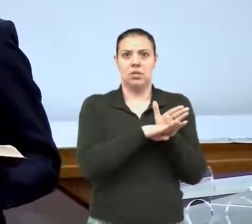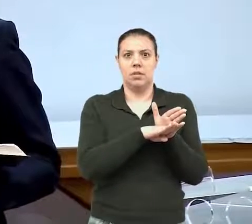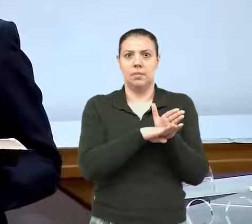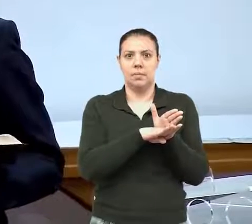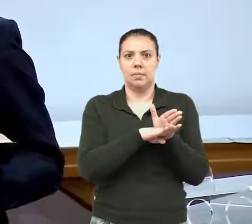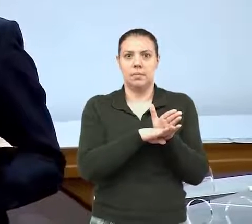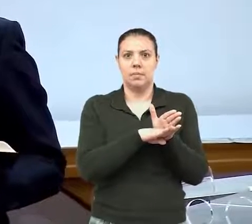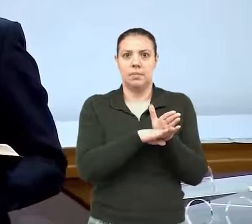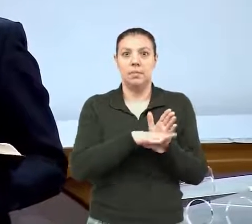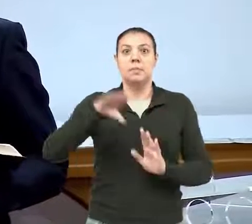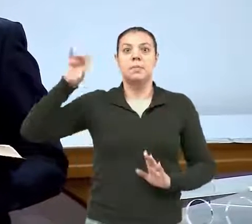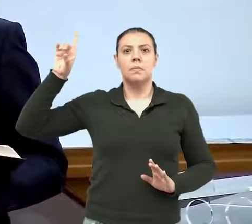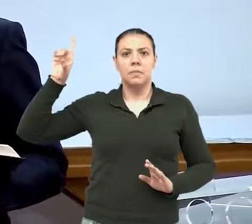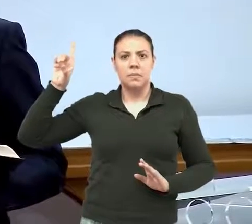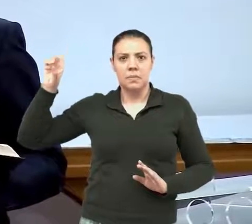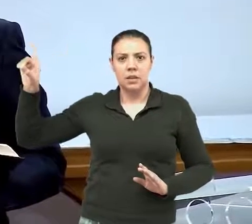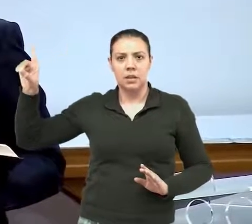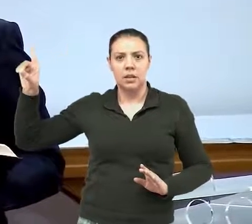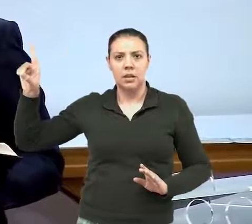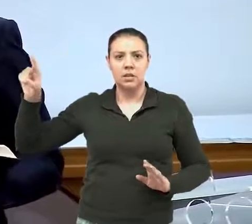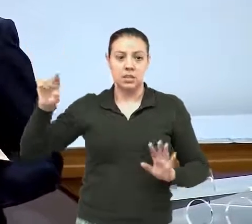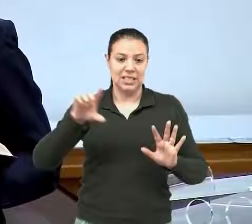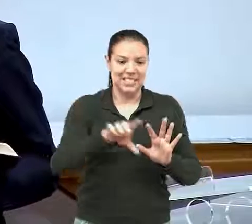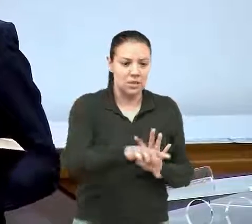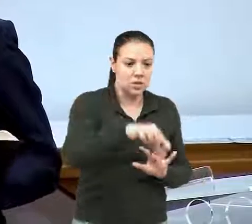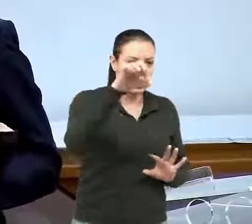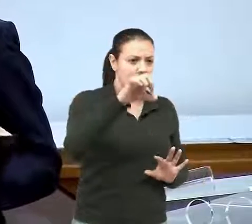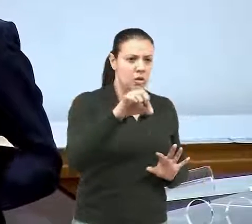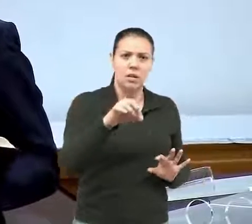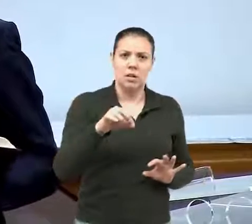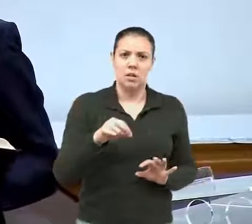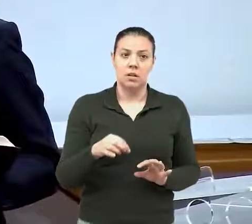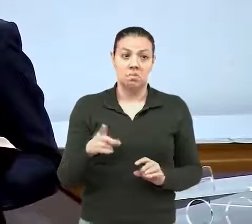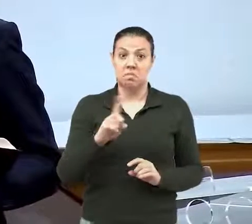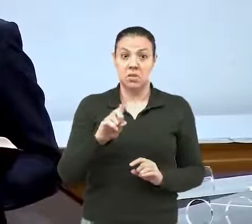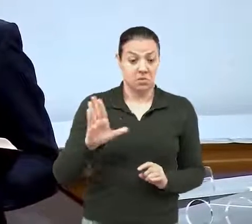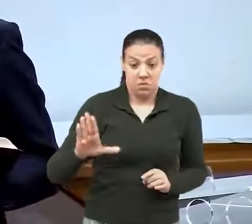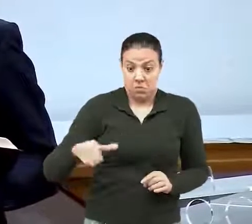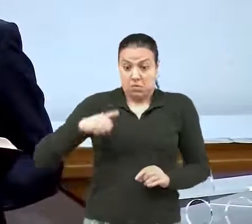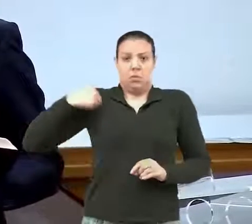Deus não errou o projeto, Deus não foi colhido de surpresa,